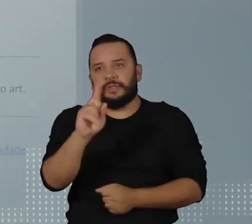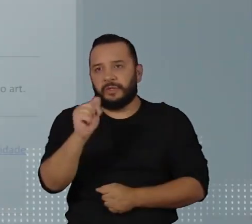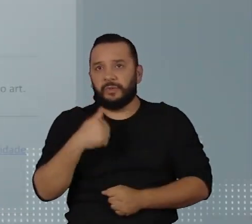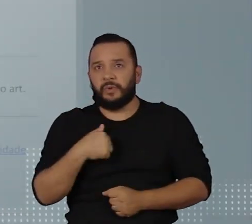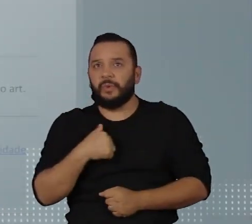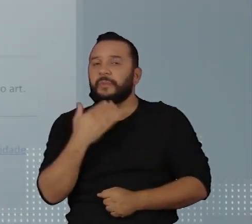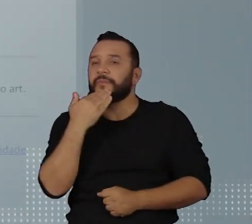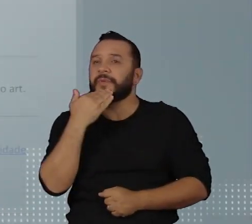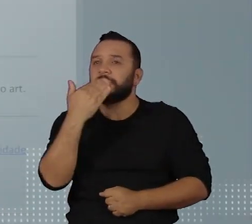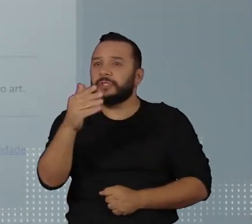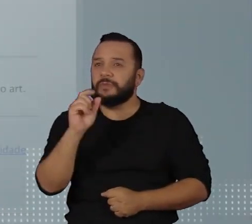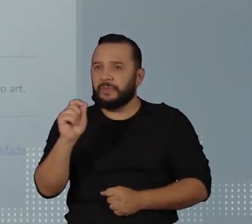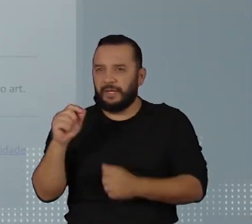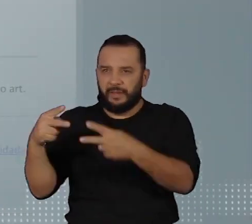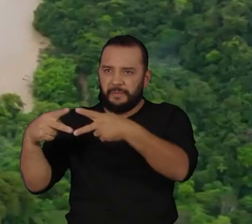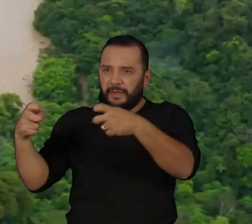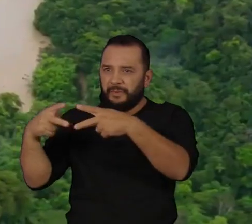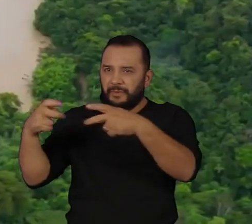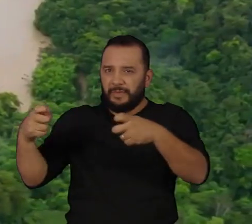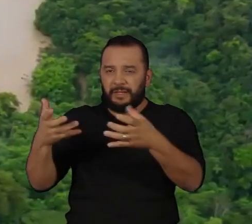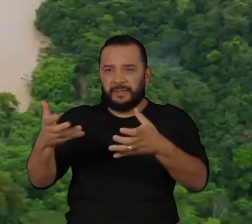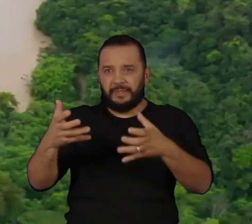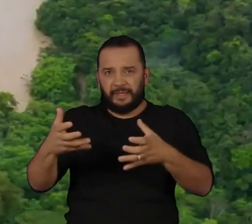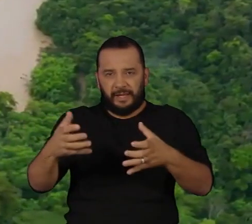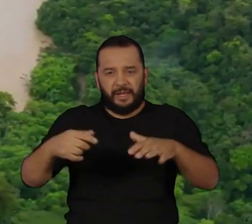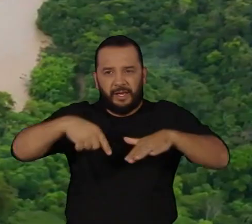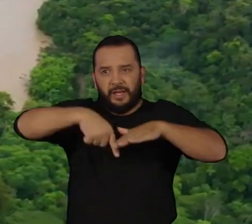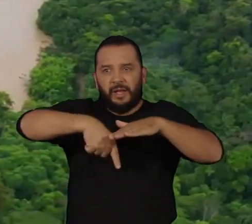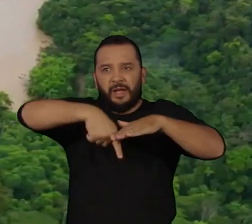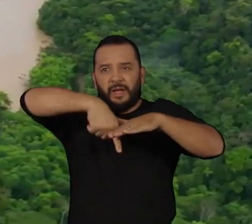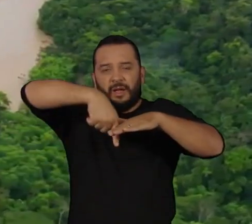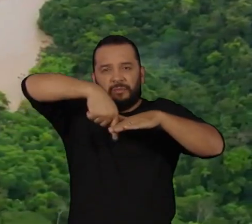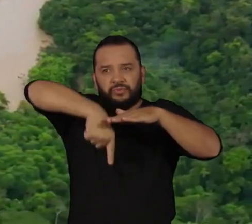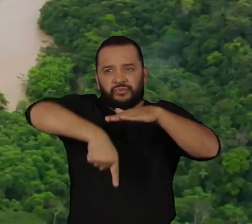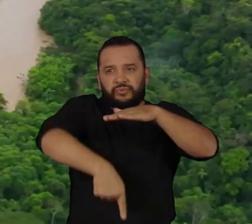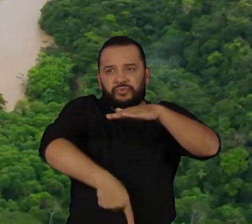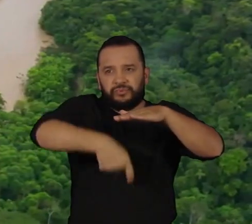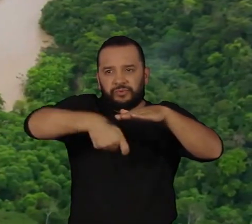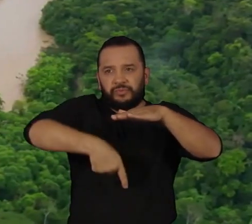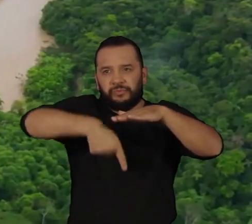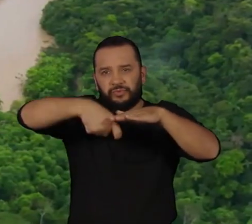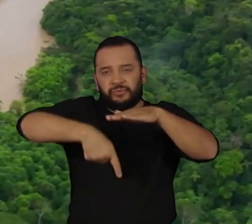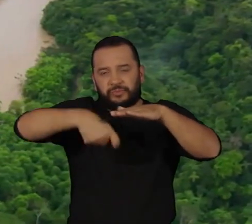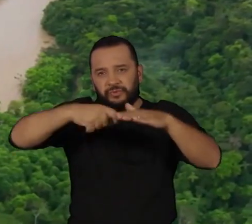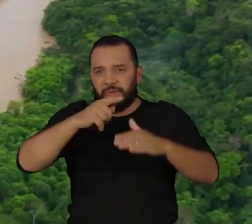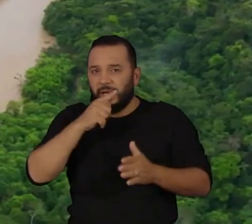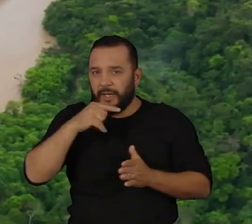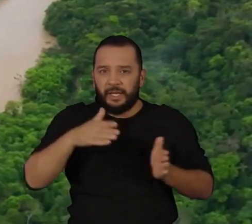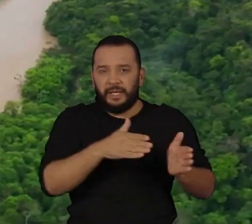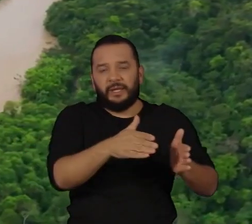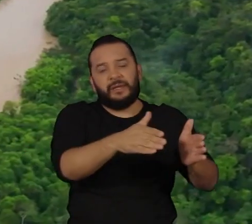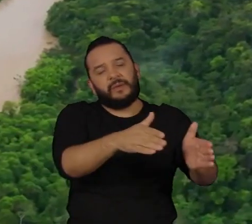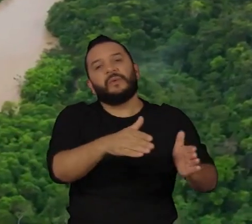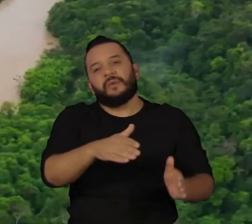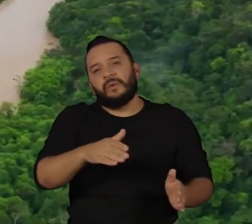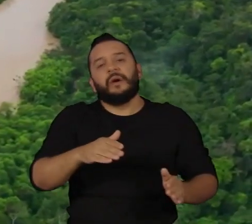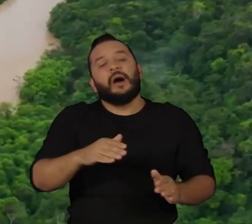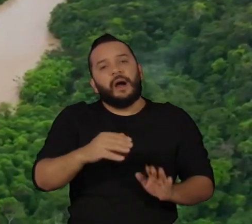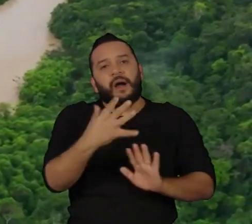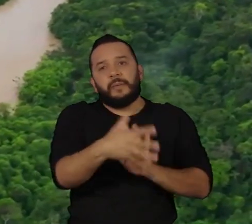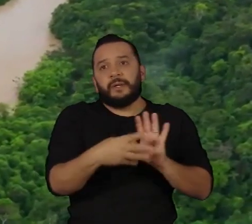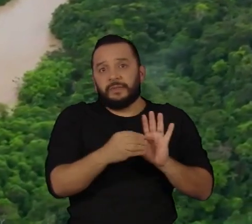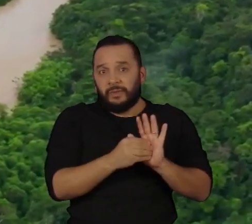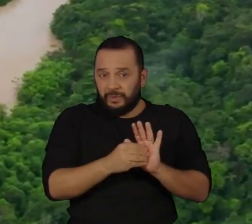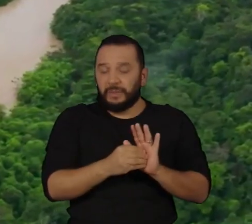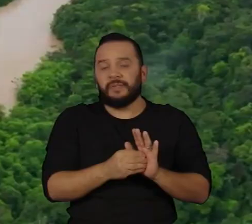de licença para a Petrobras perfurar um poço de petróleo na foz do rio Amazonas, a 160